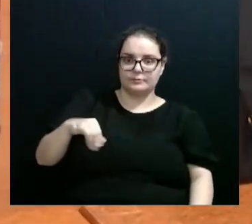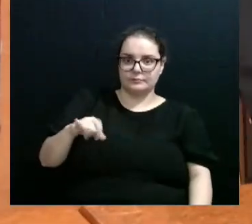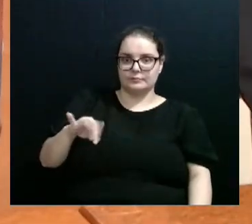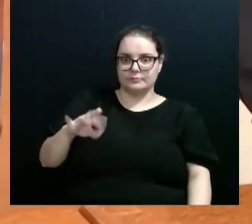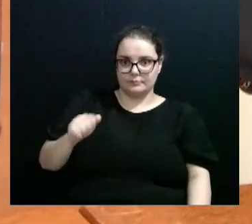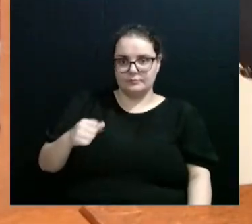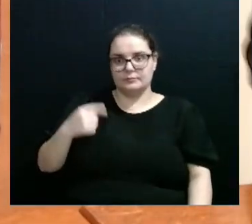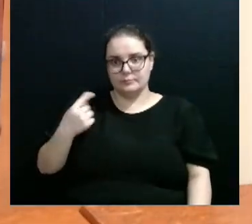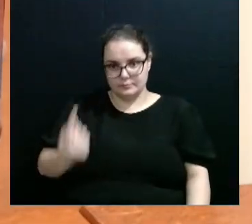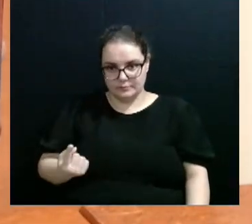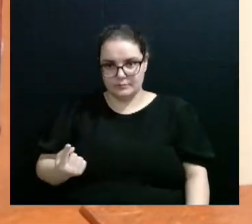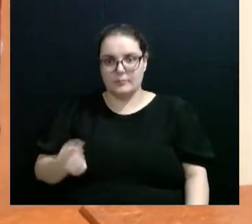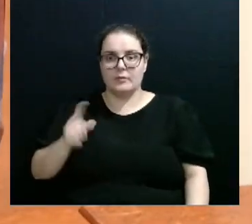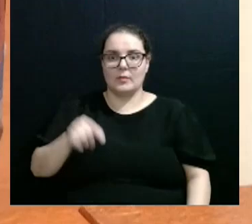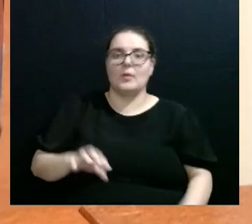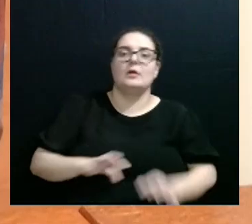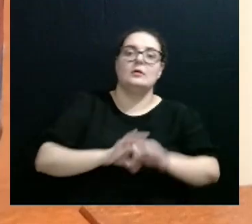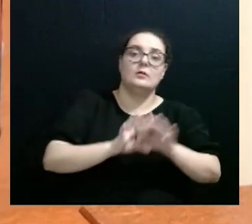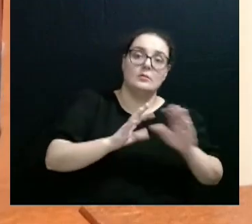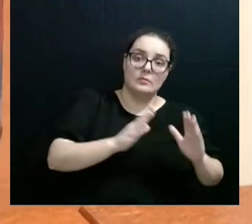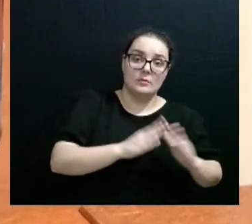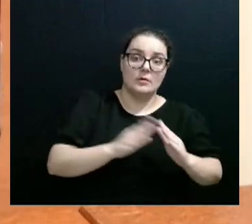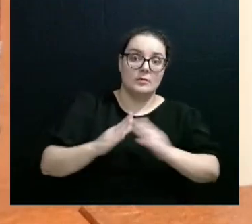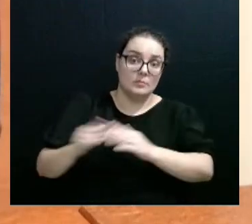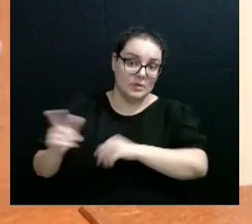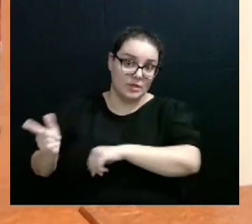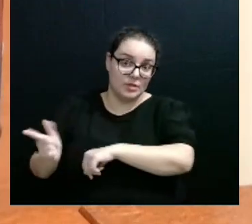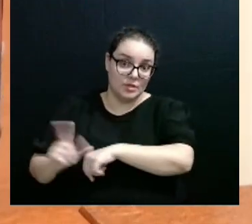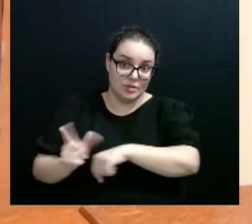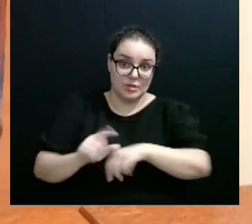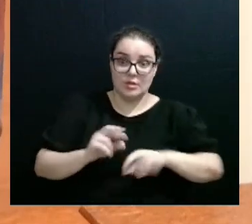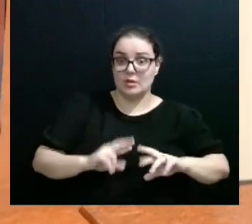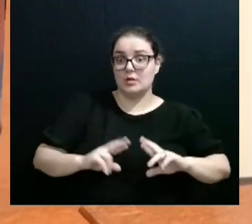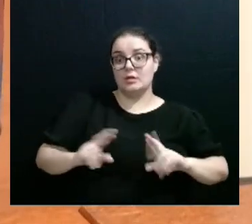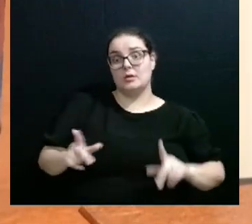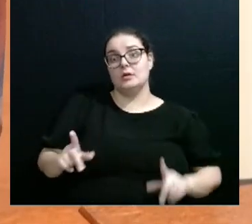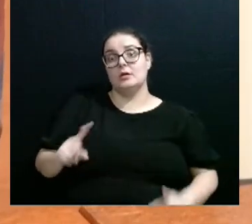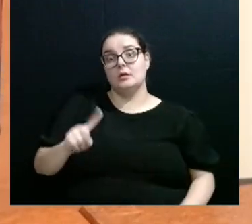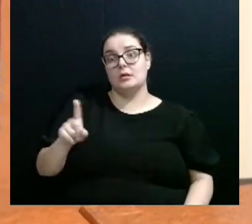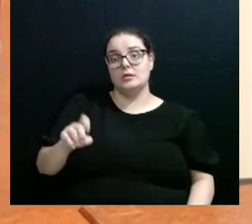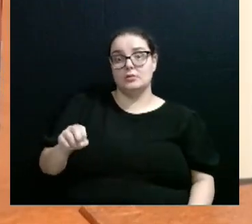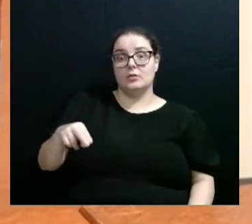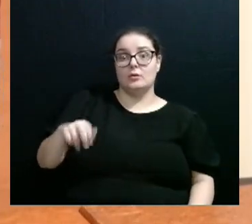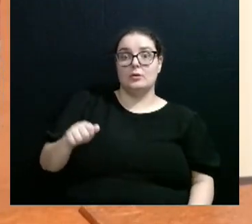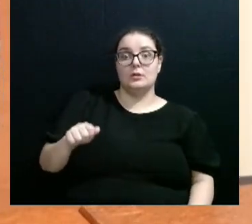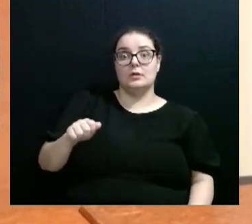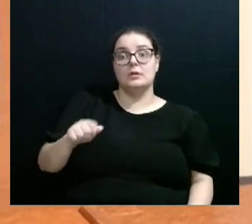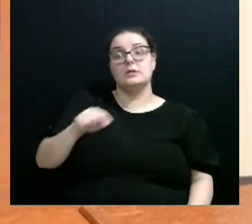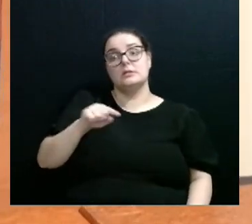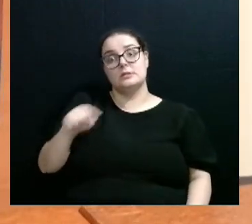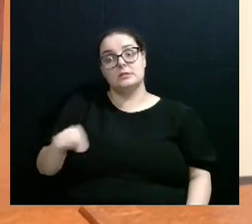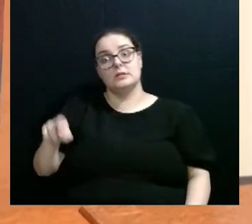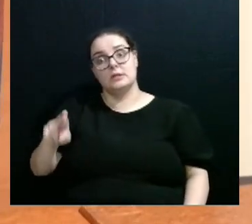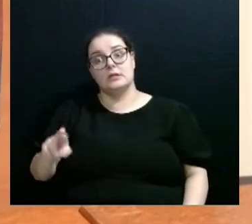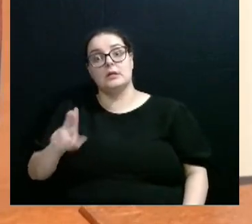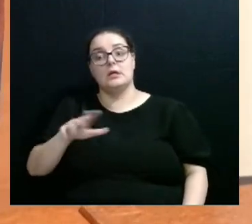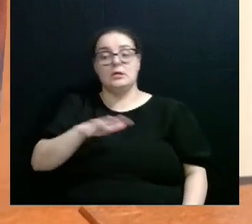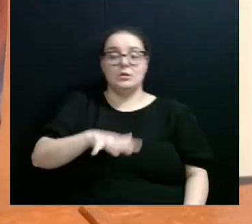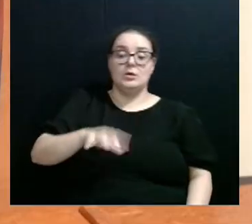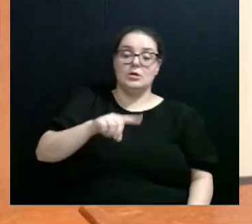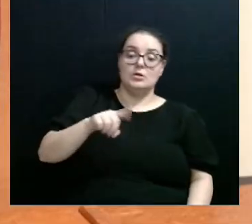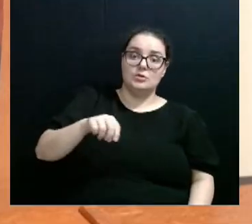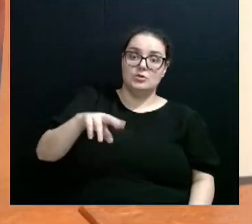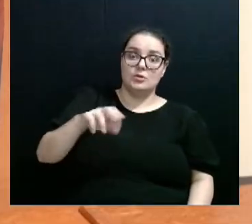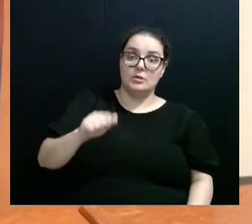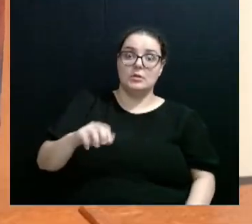que permite residência e comércio. É diferente de zona ZR, que é só zona residencial.